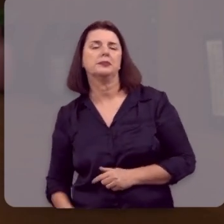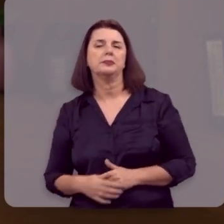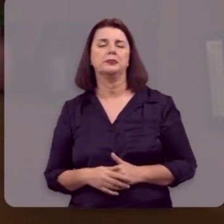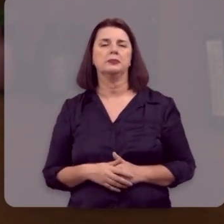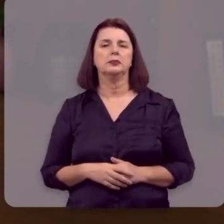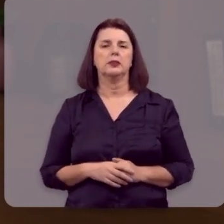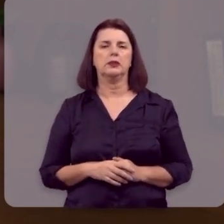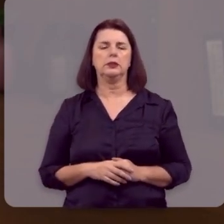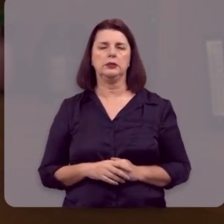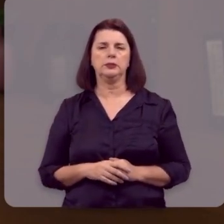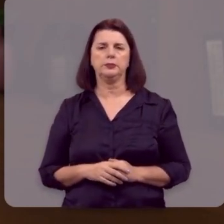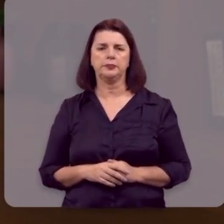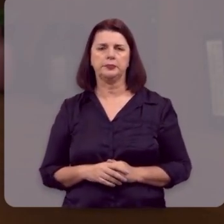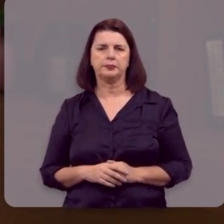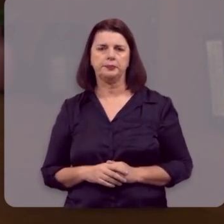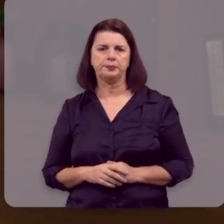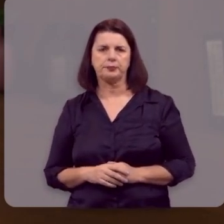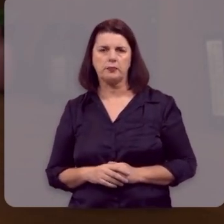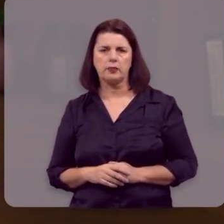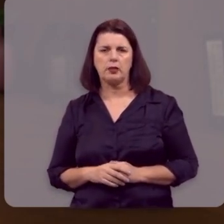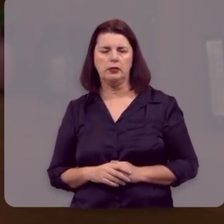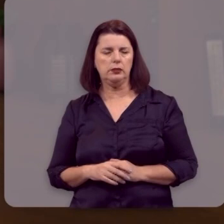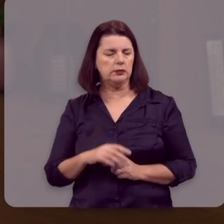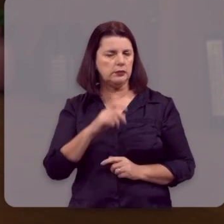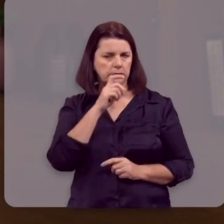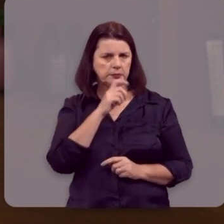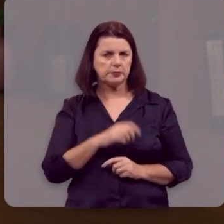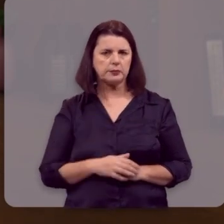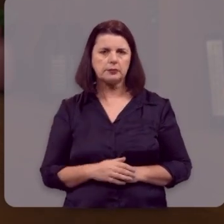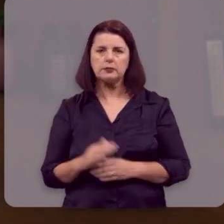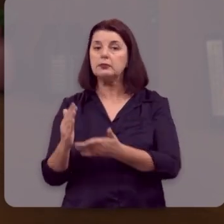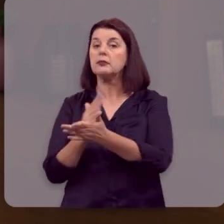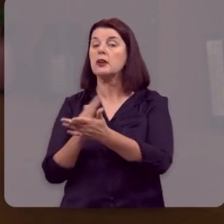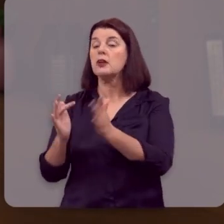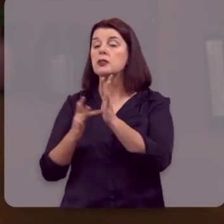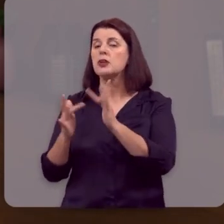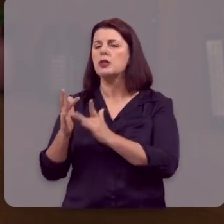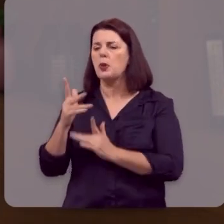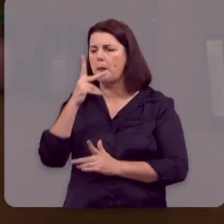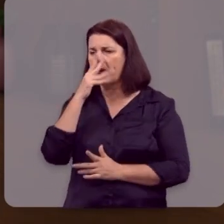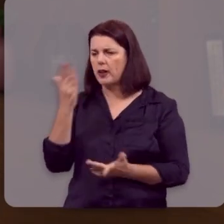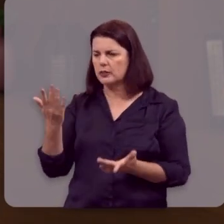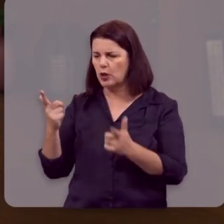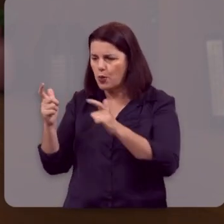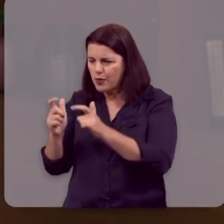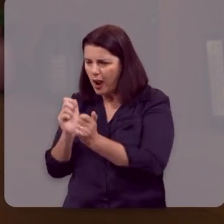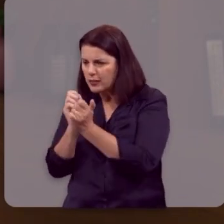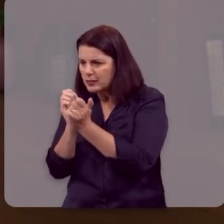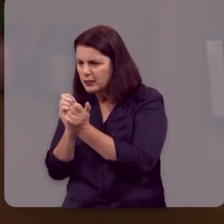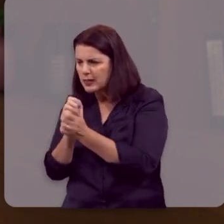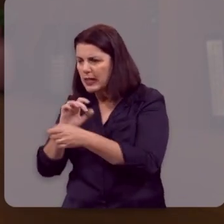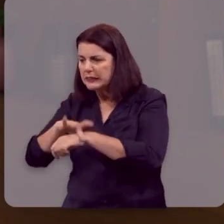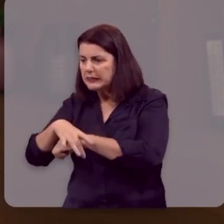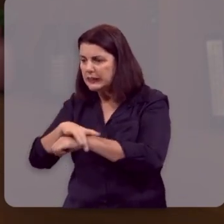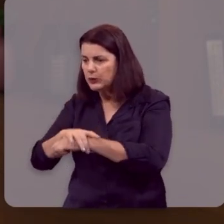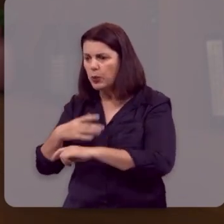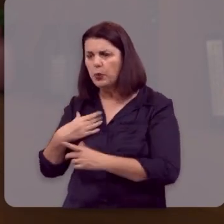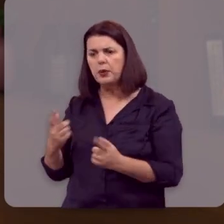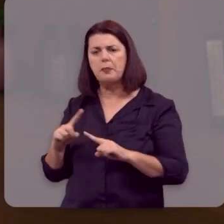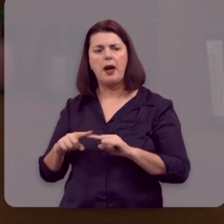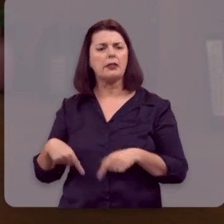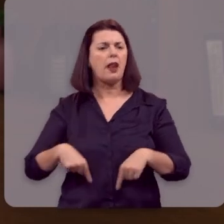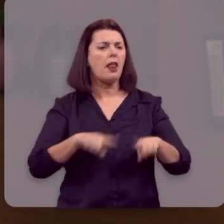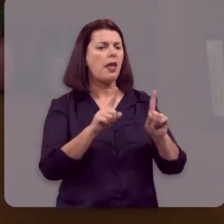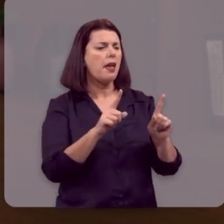tempestades da vida. Muitas vezes Jesus nos tira de um cenário aparentemente seguro, mas tentador, e